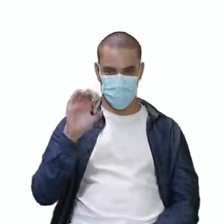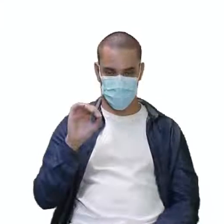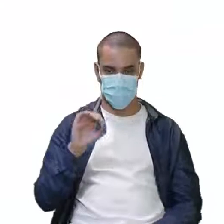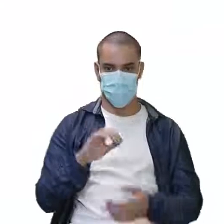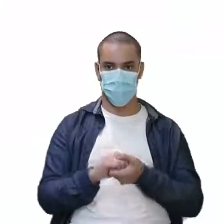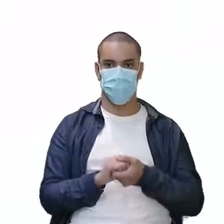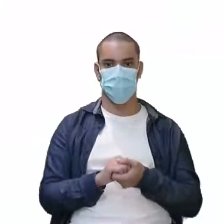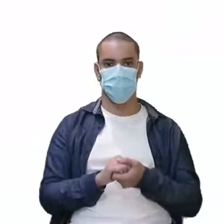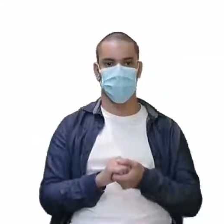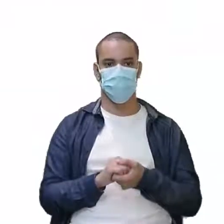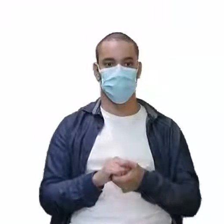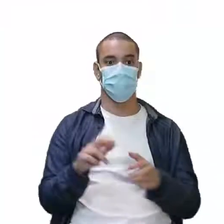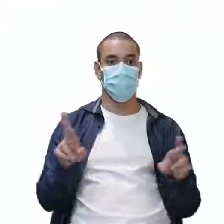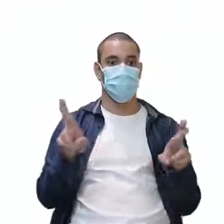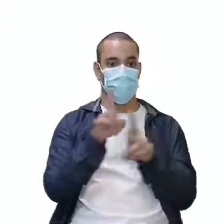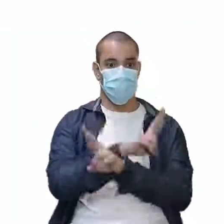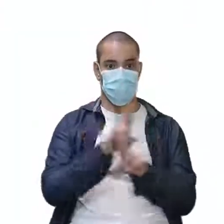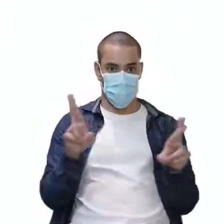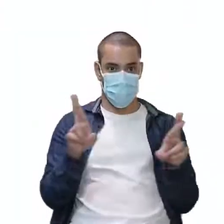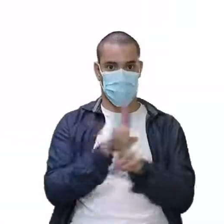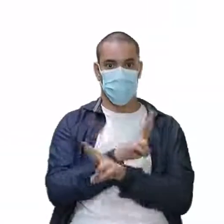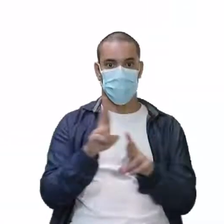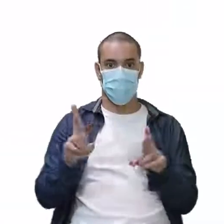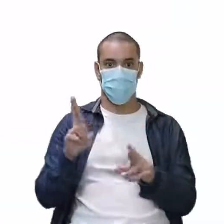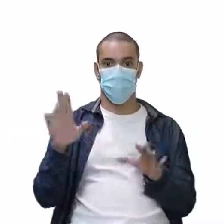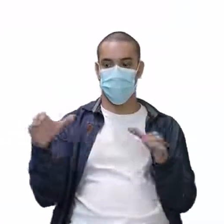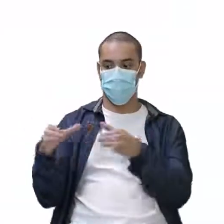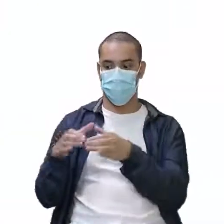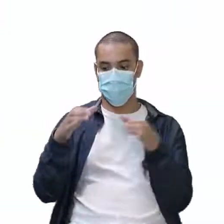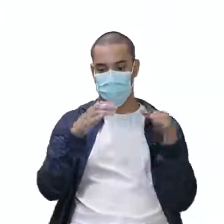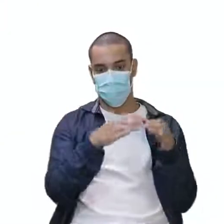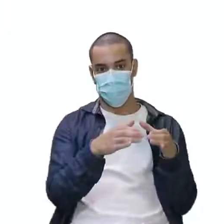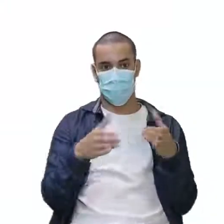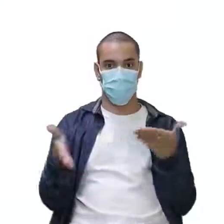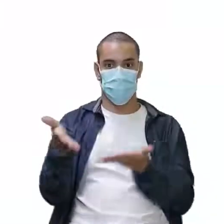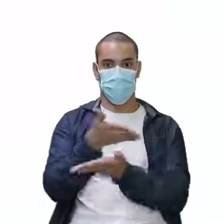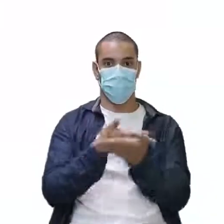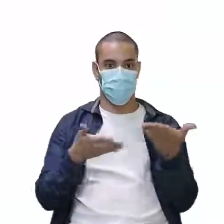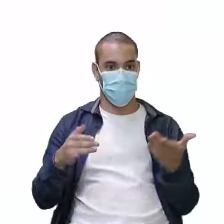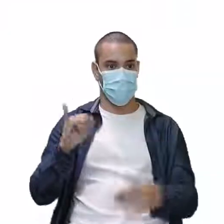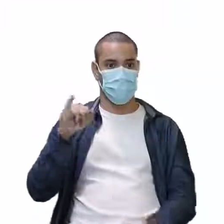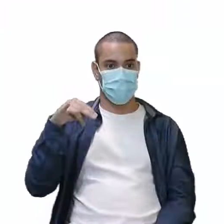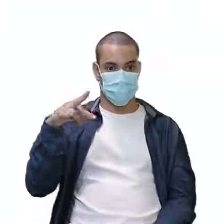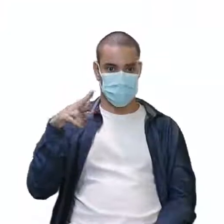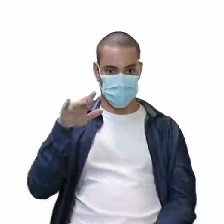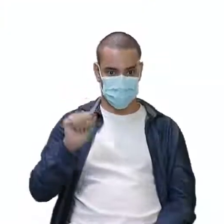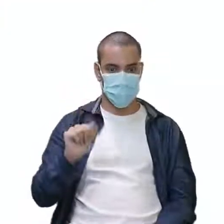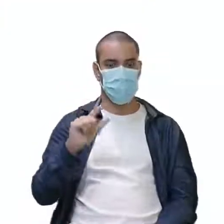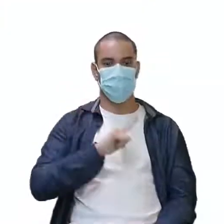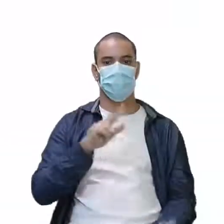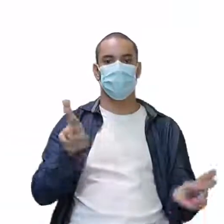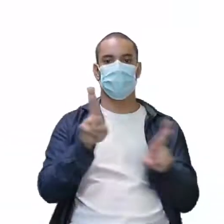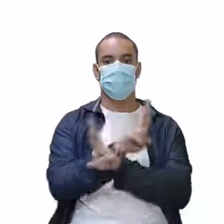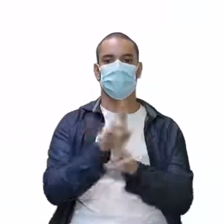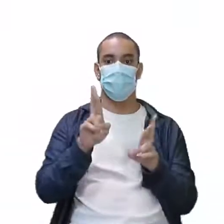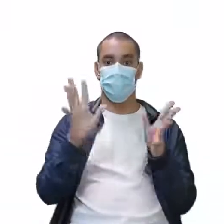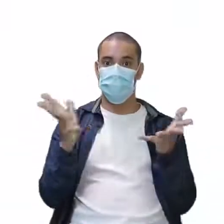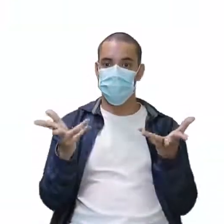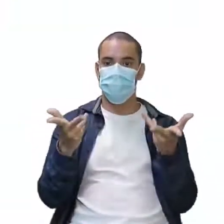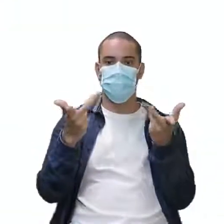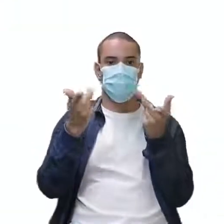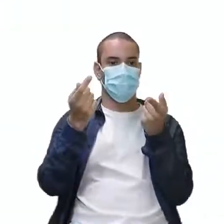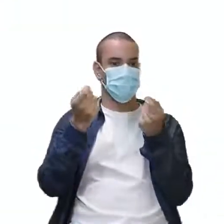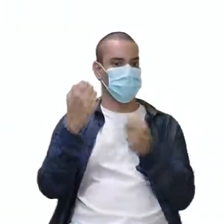inseridos. A relação entre indivíduos da mesma espécie é denominada intraespecífica. Essas relações podem ser harmônicas